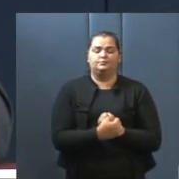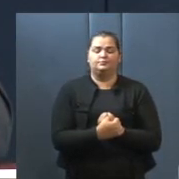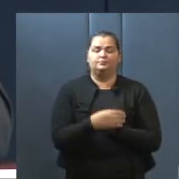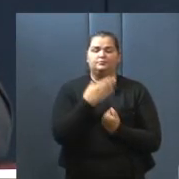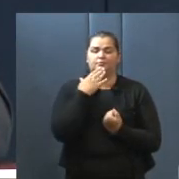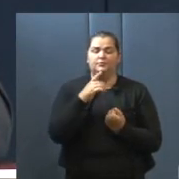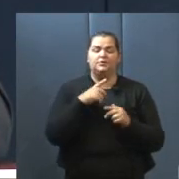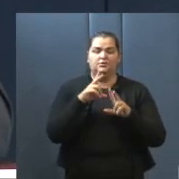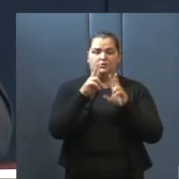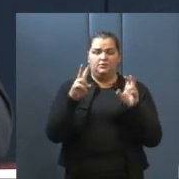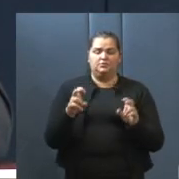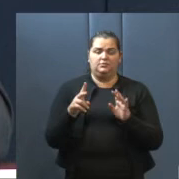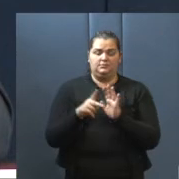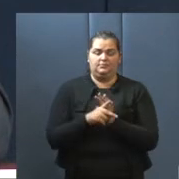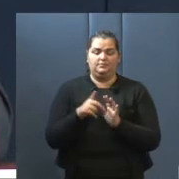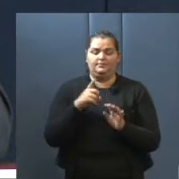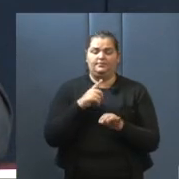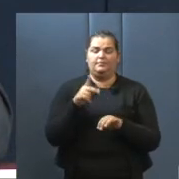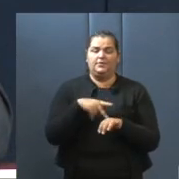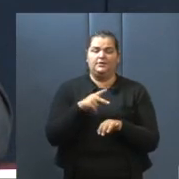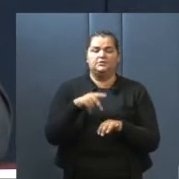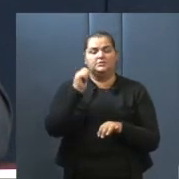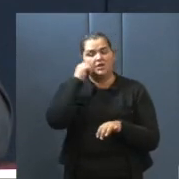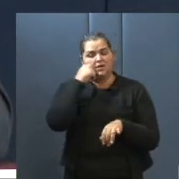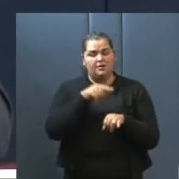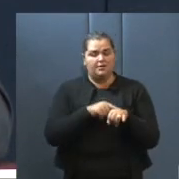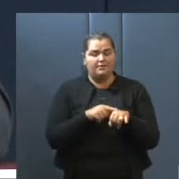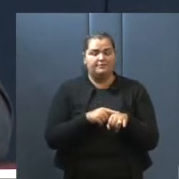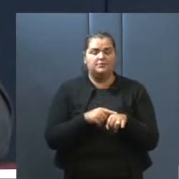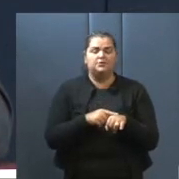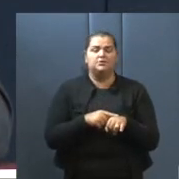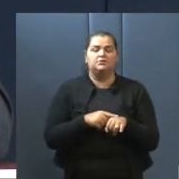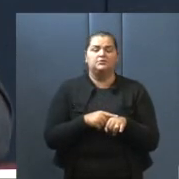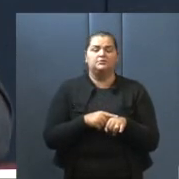o mesmo tipo de abordagem em países da África.